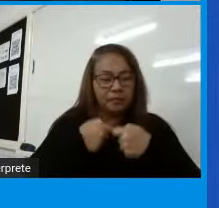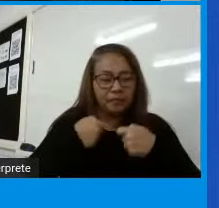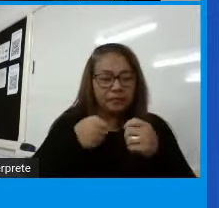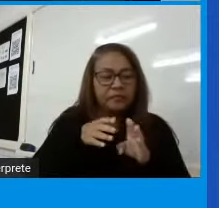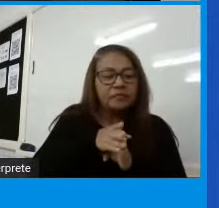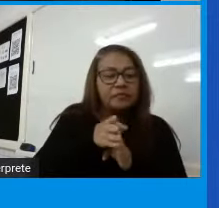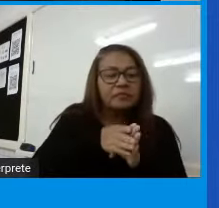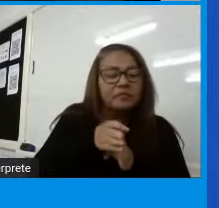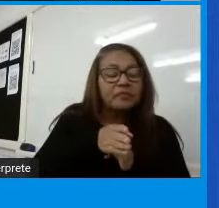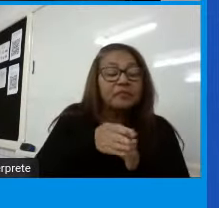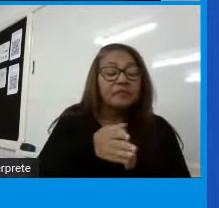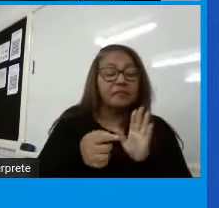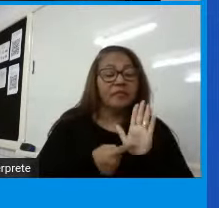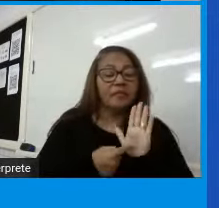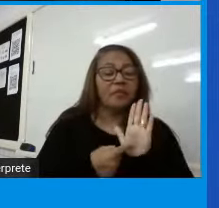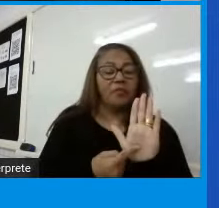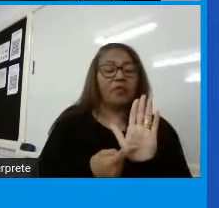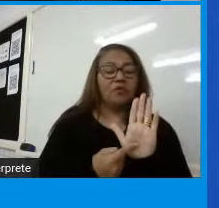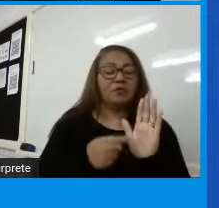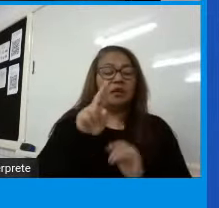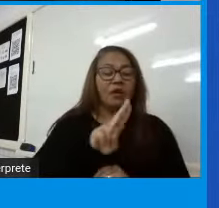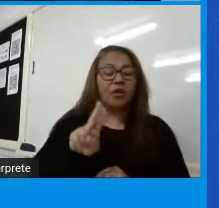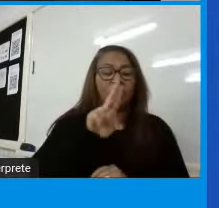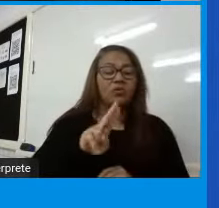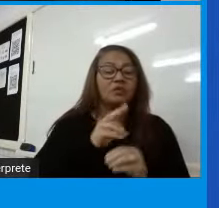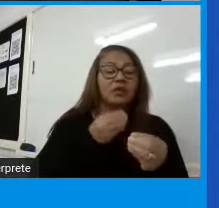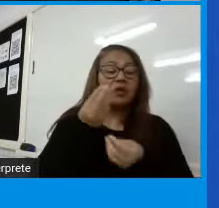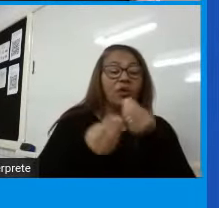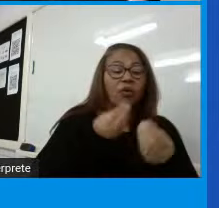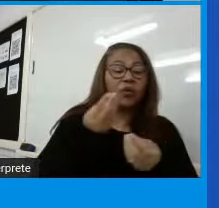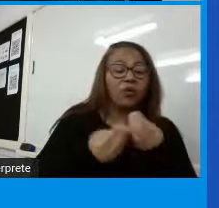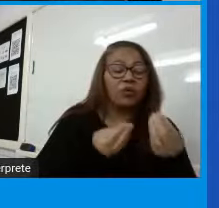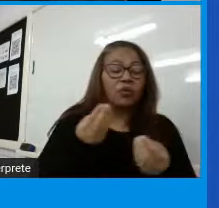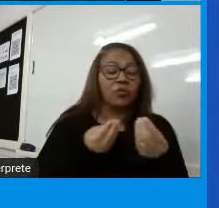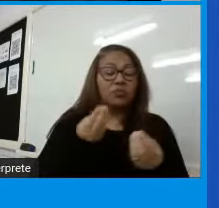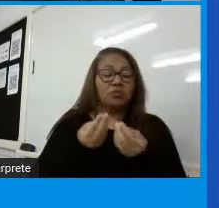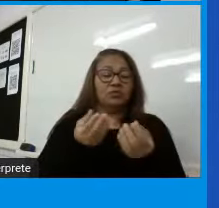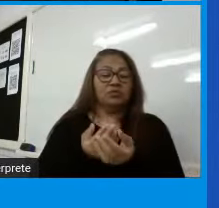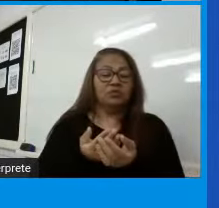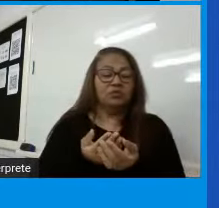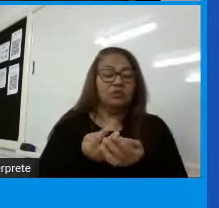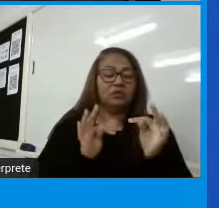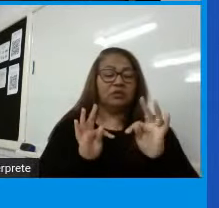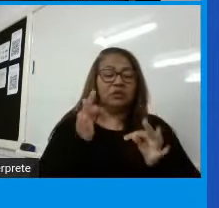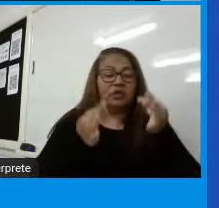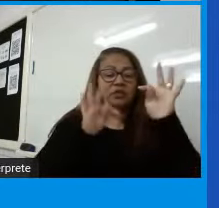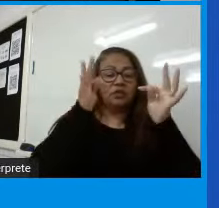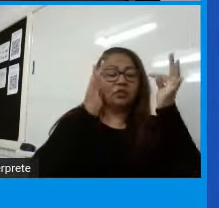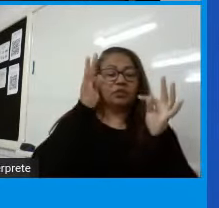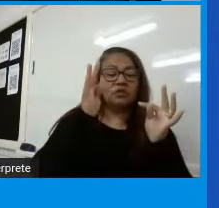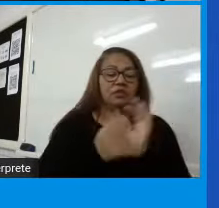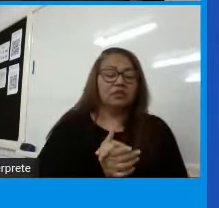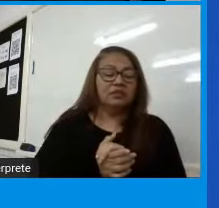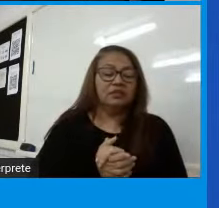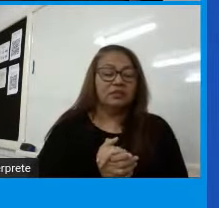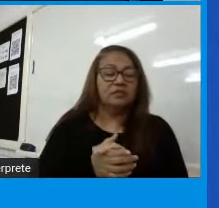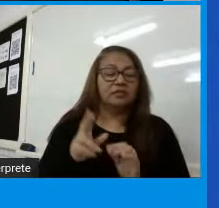é que esse pacto, né, esse contrato tecnológico vai funcionar.